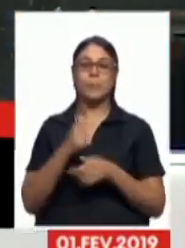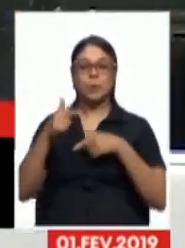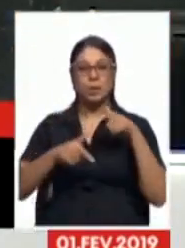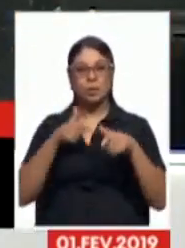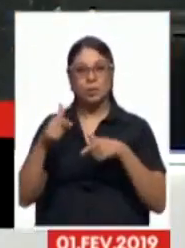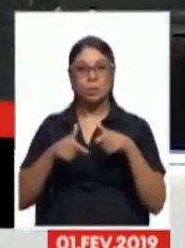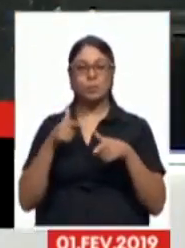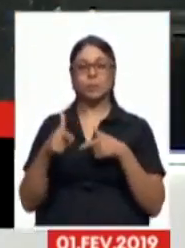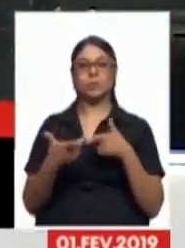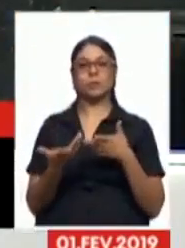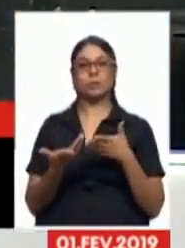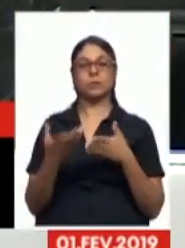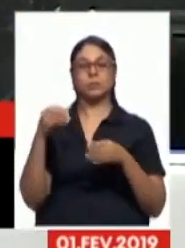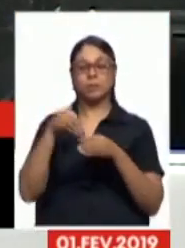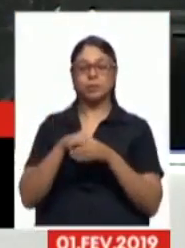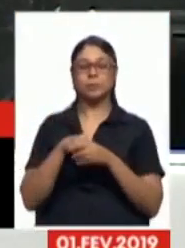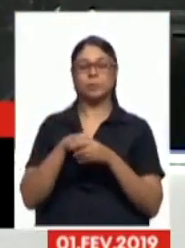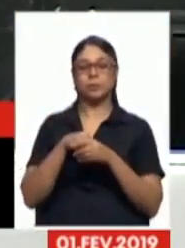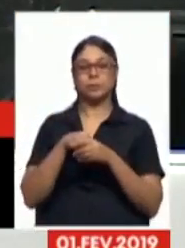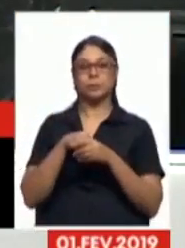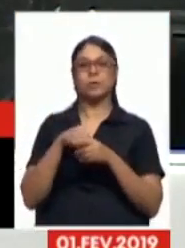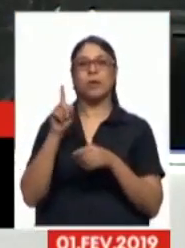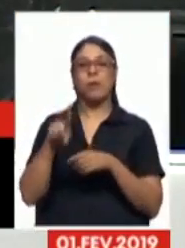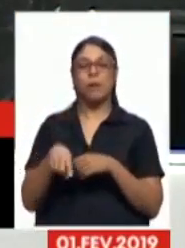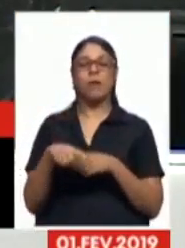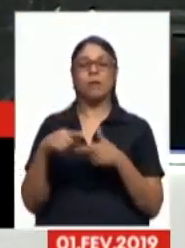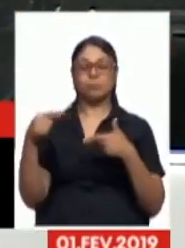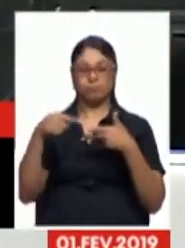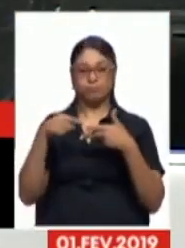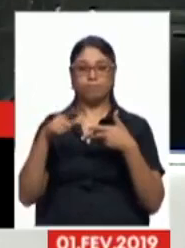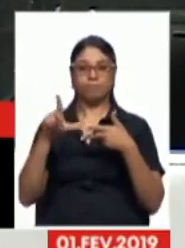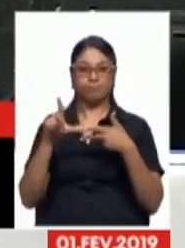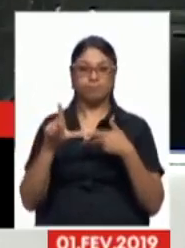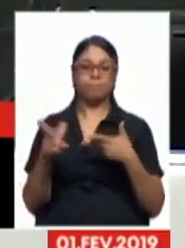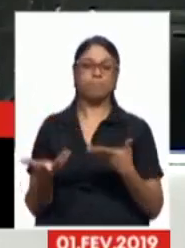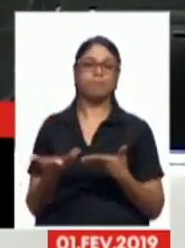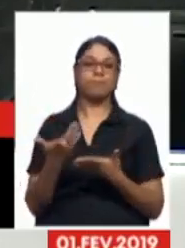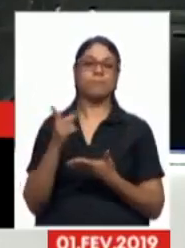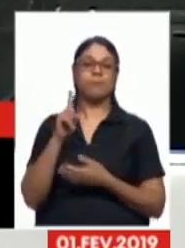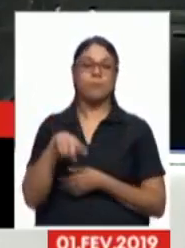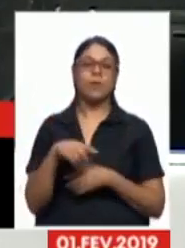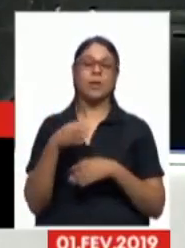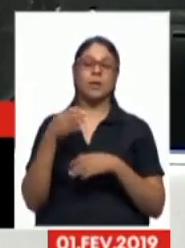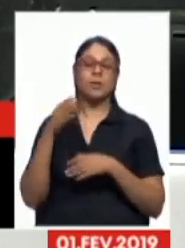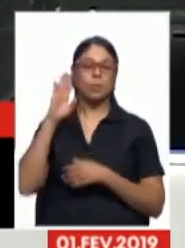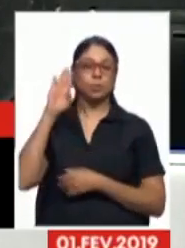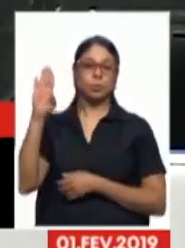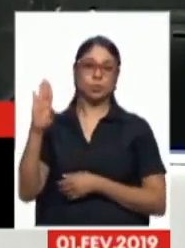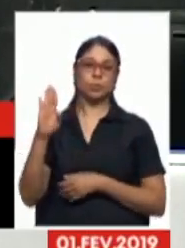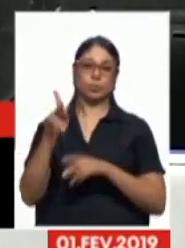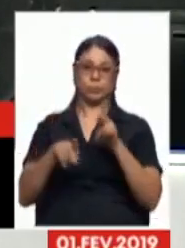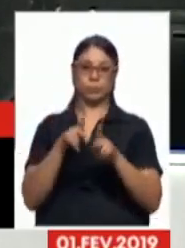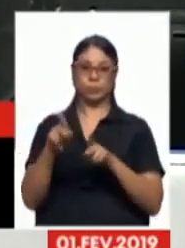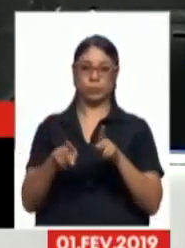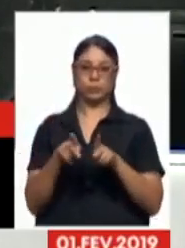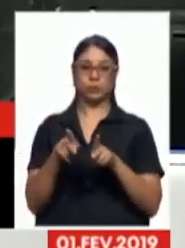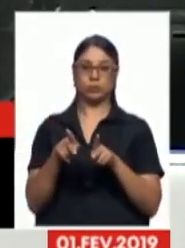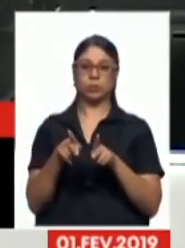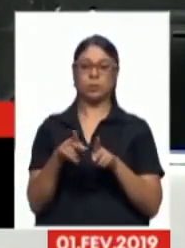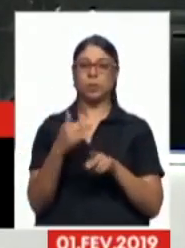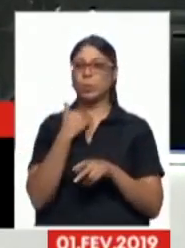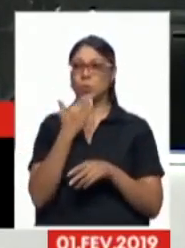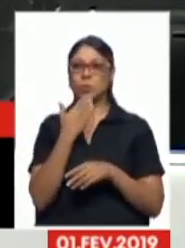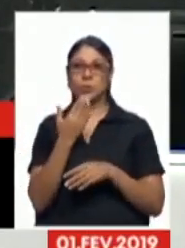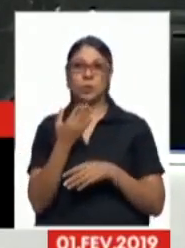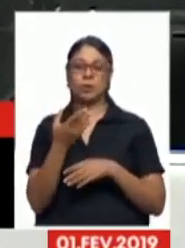As atividades legislativas são a salvaguarda da soberania popular. Não existe regime